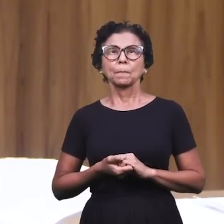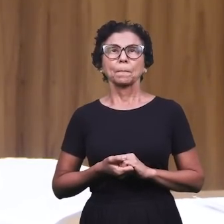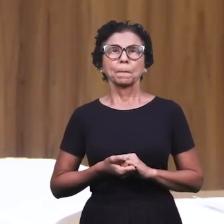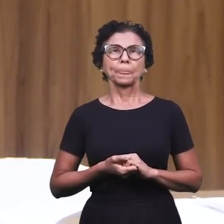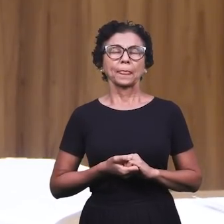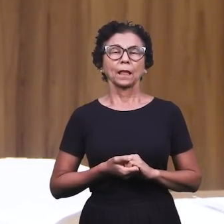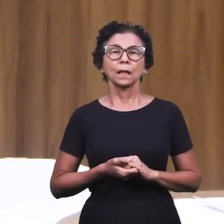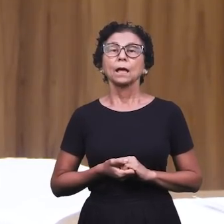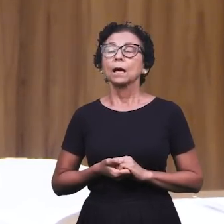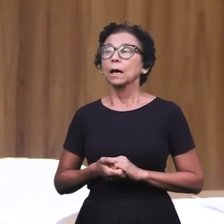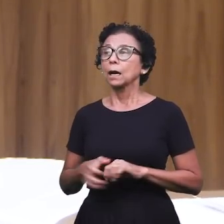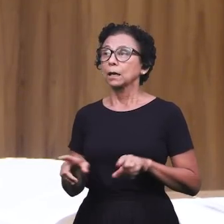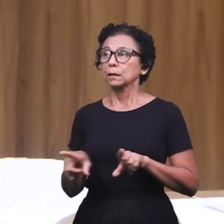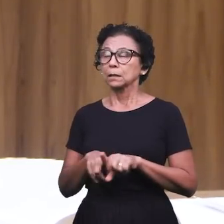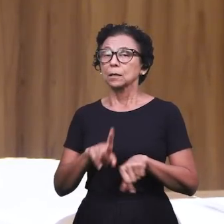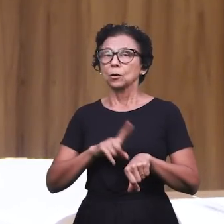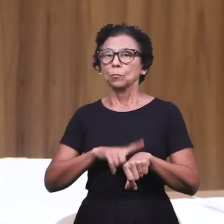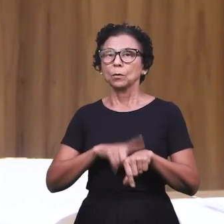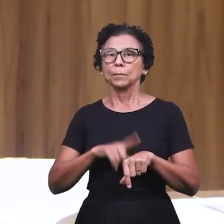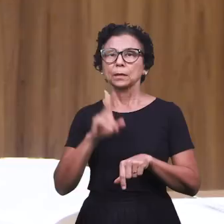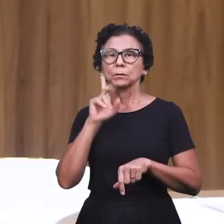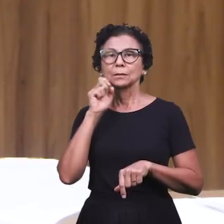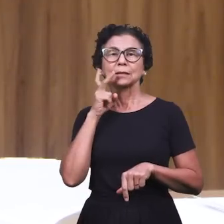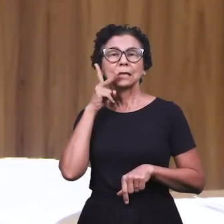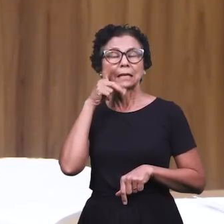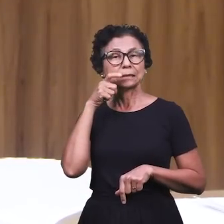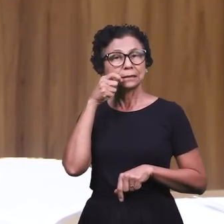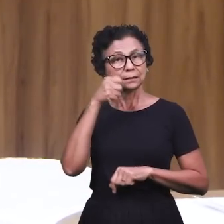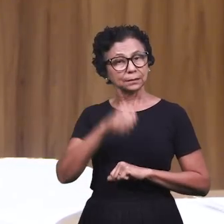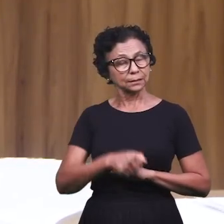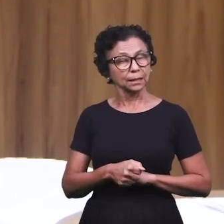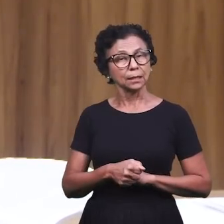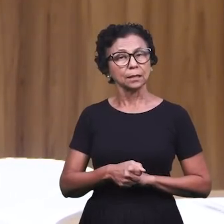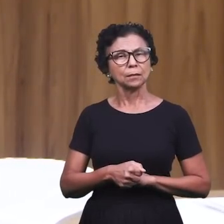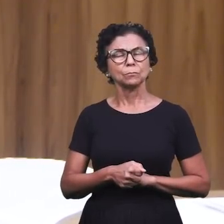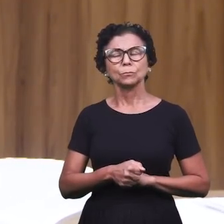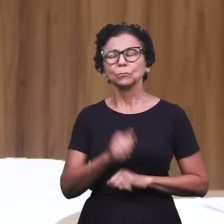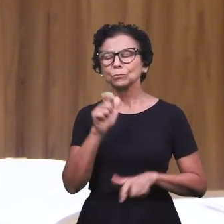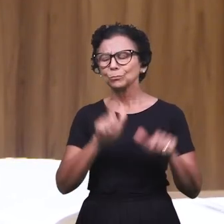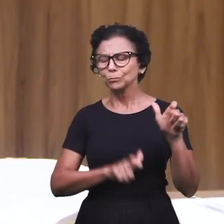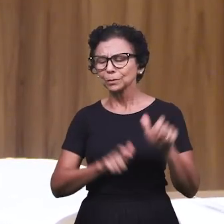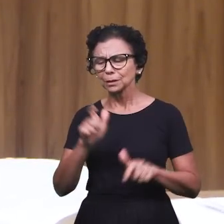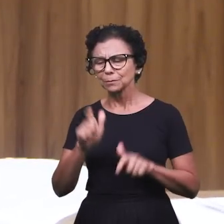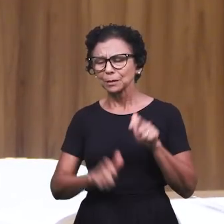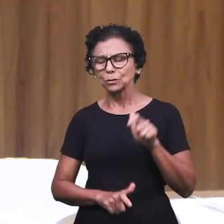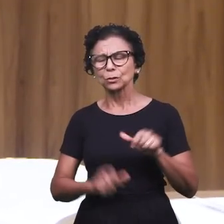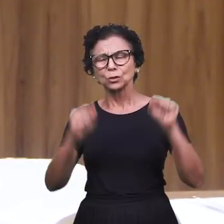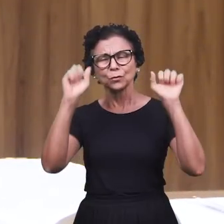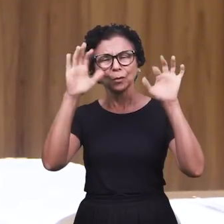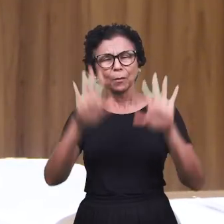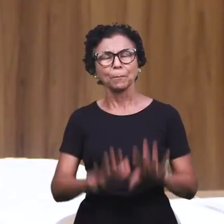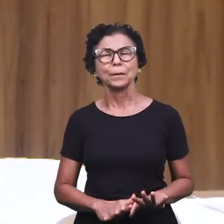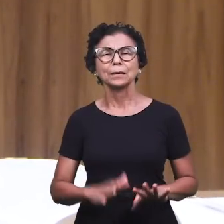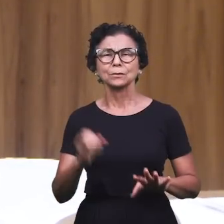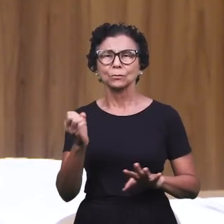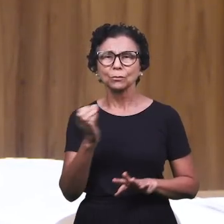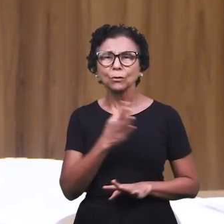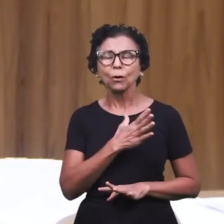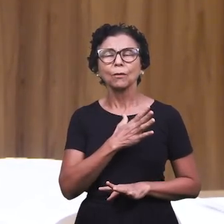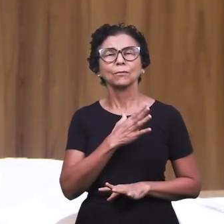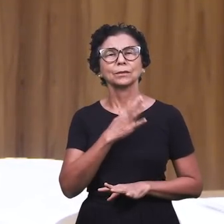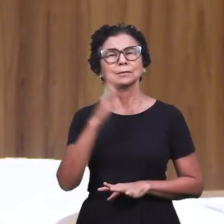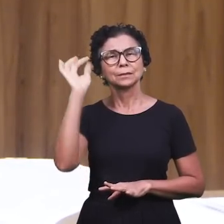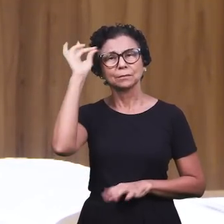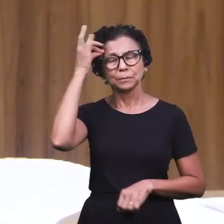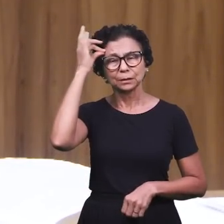muitos deram testemunho de um renovo que tiver na vida espiritual durante a ceia. Houve uma operação nas igrejas,